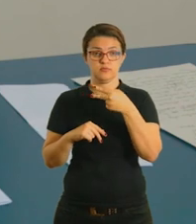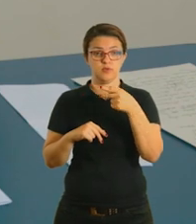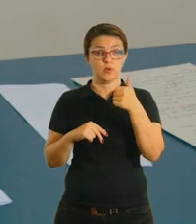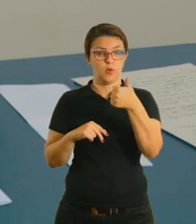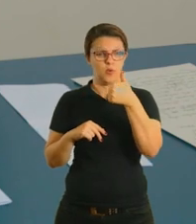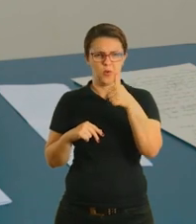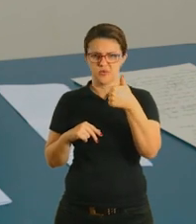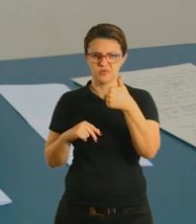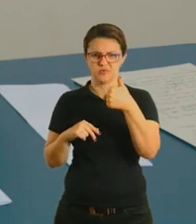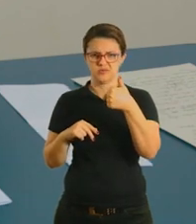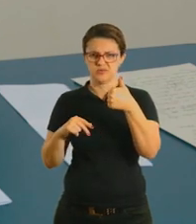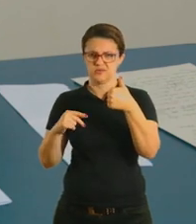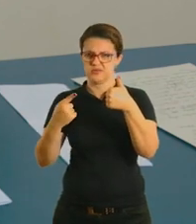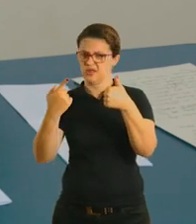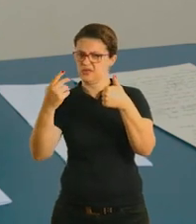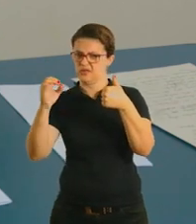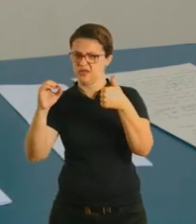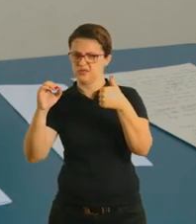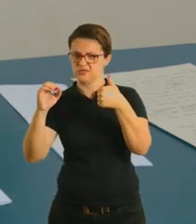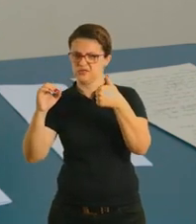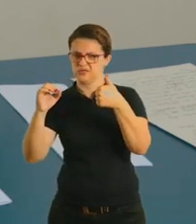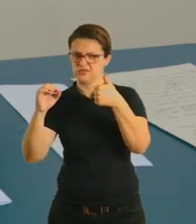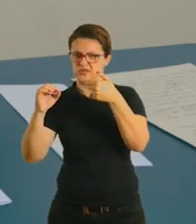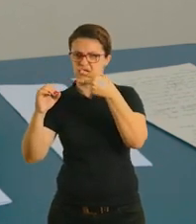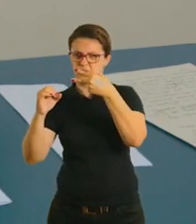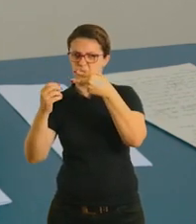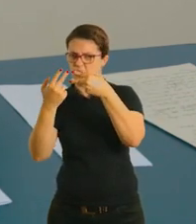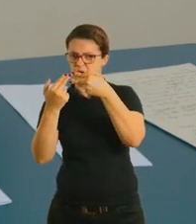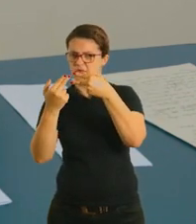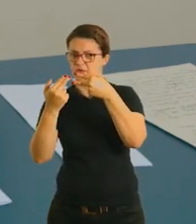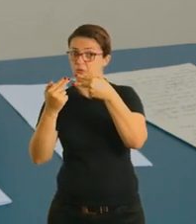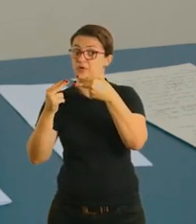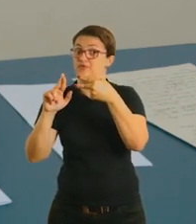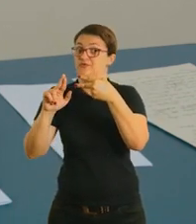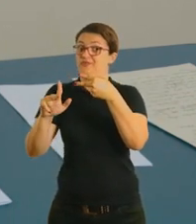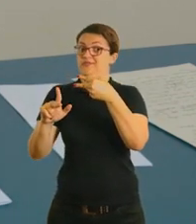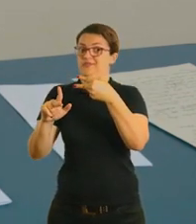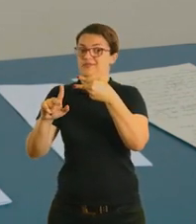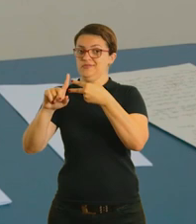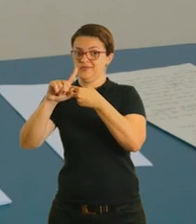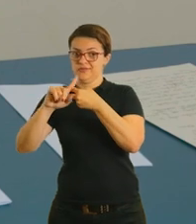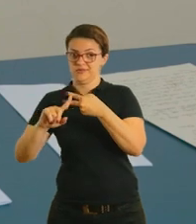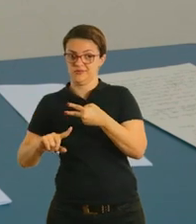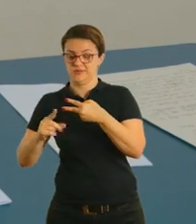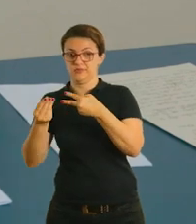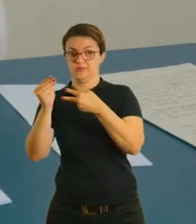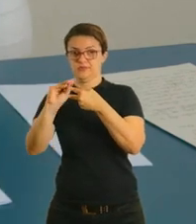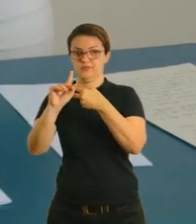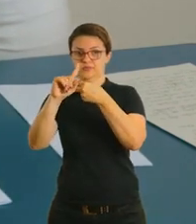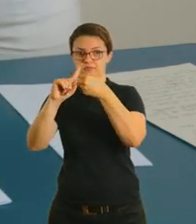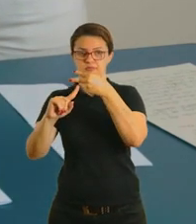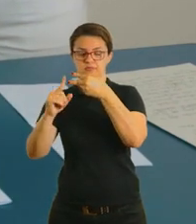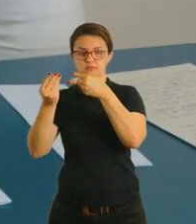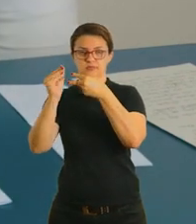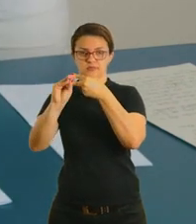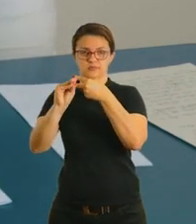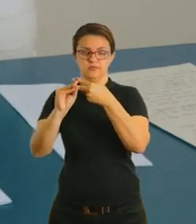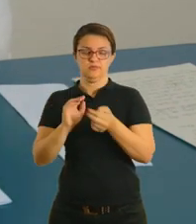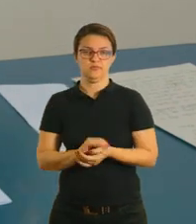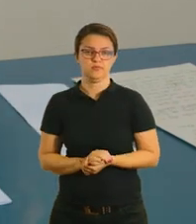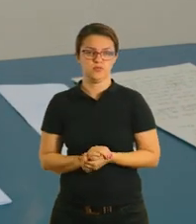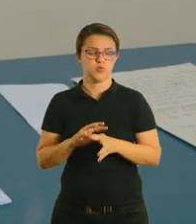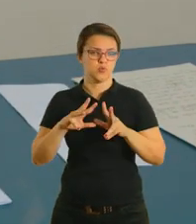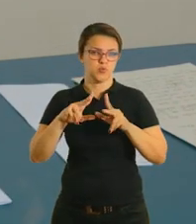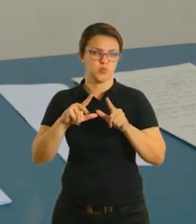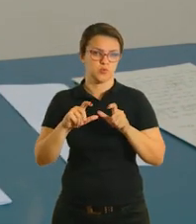Então, 11 é igual a 10? Não, é diferente. Então, eu vou lá no meu espaço em branco e marco qual é o sinal, ok?